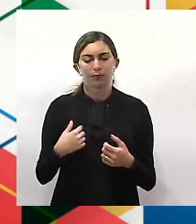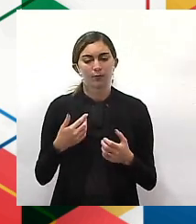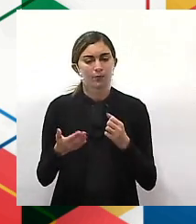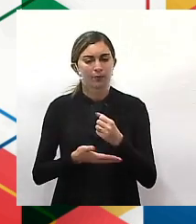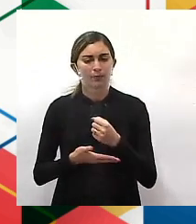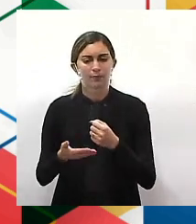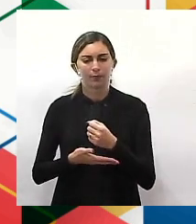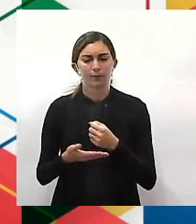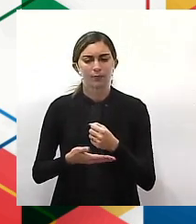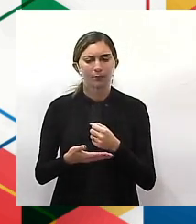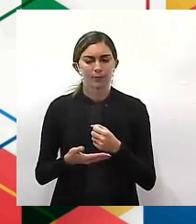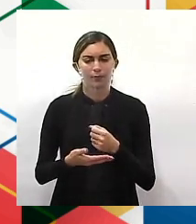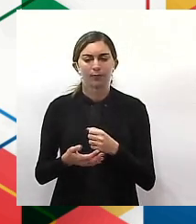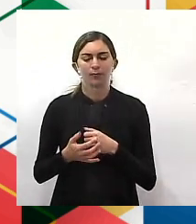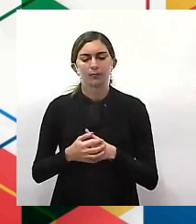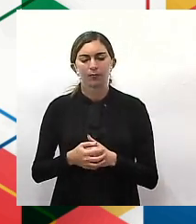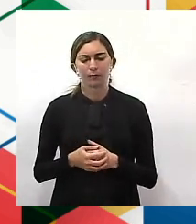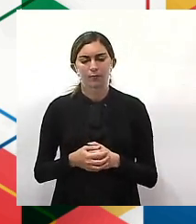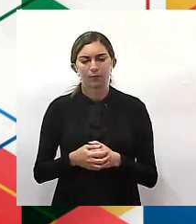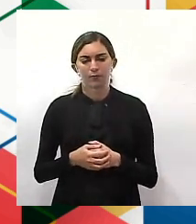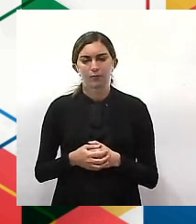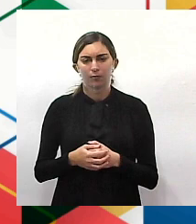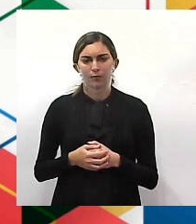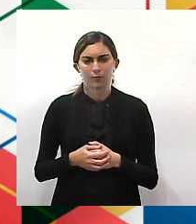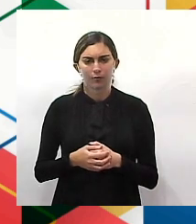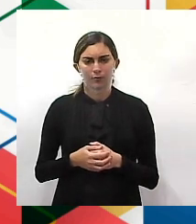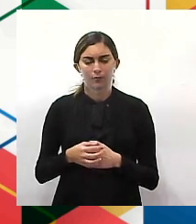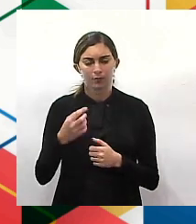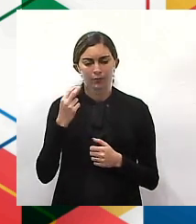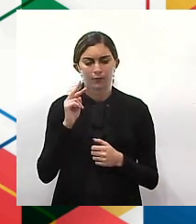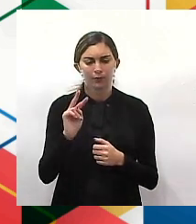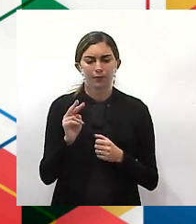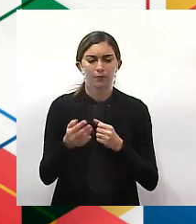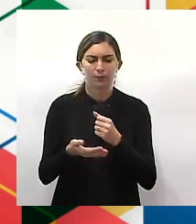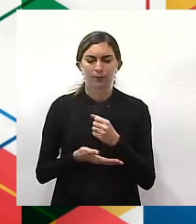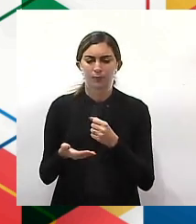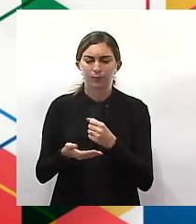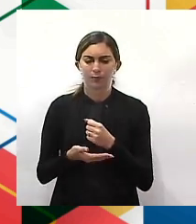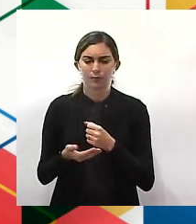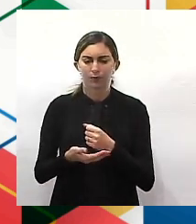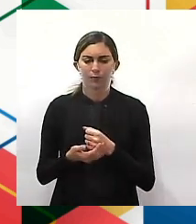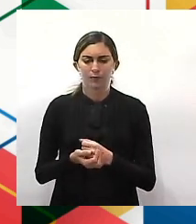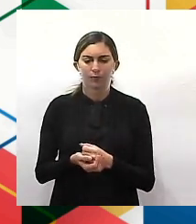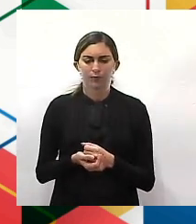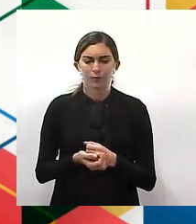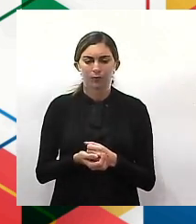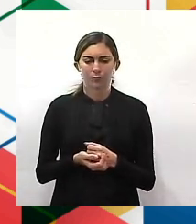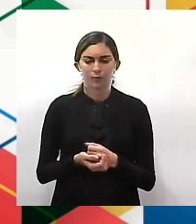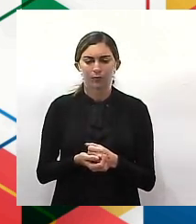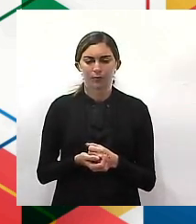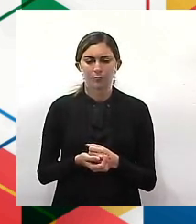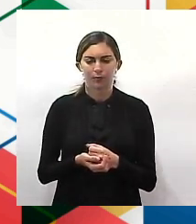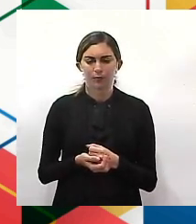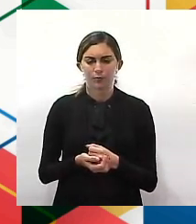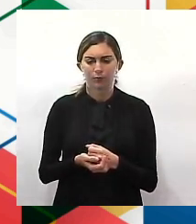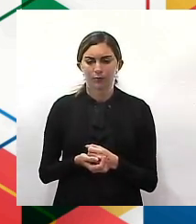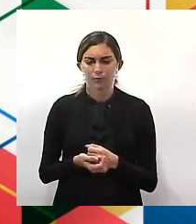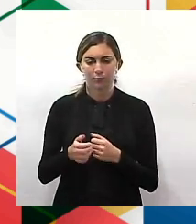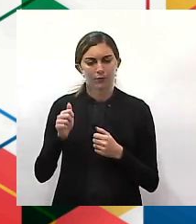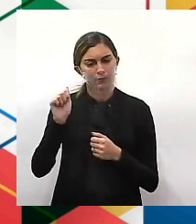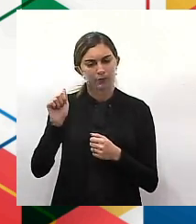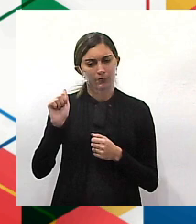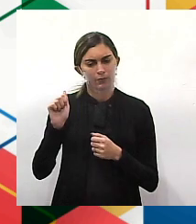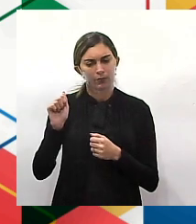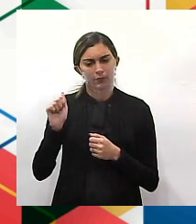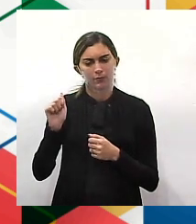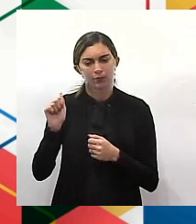até onde? A base, veja que a base, ela vem daqui, ó, do A, e o